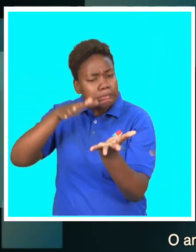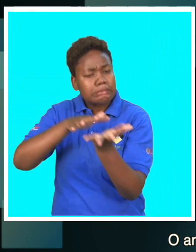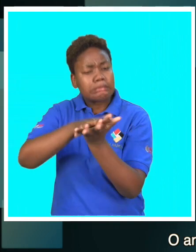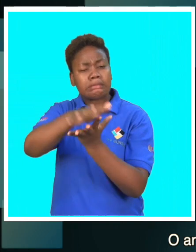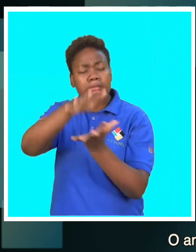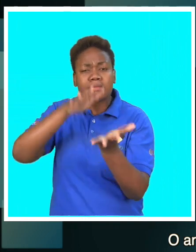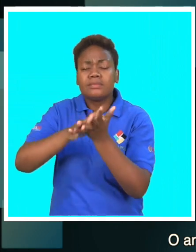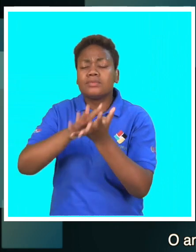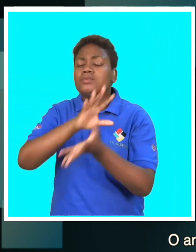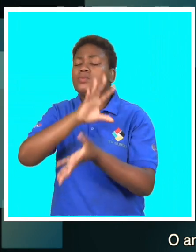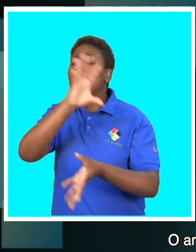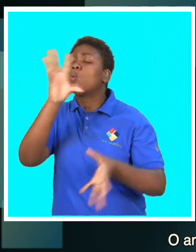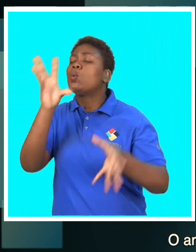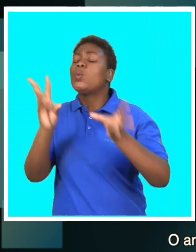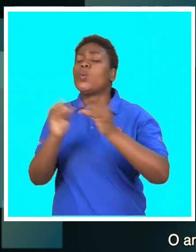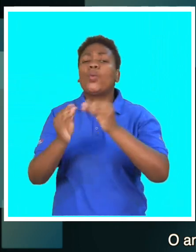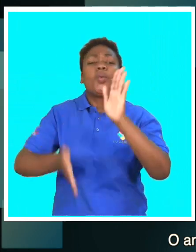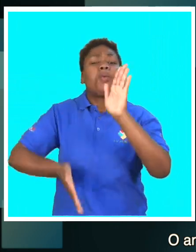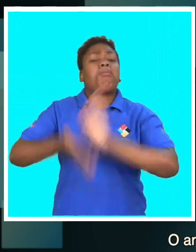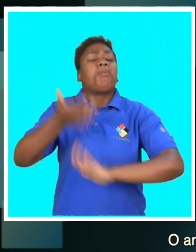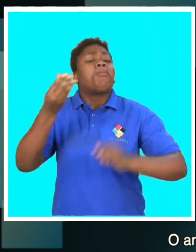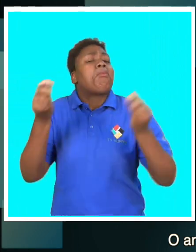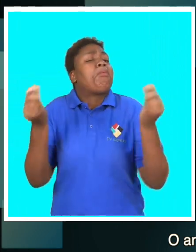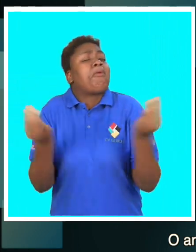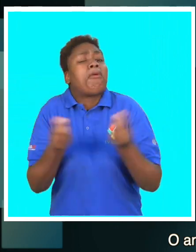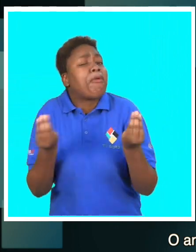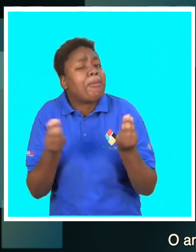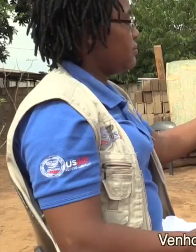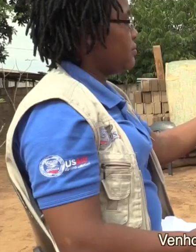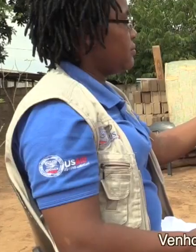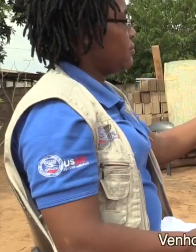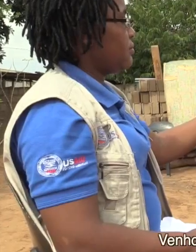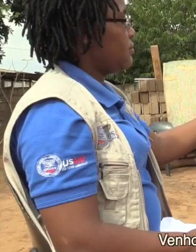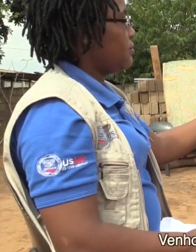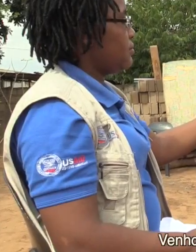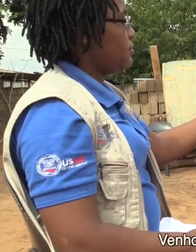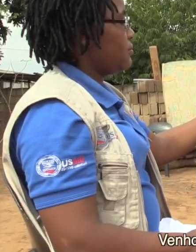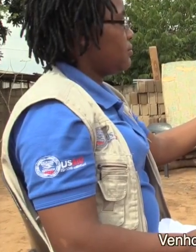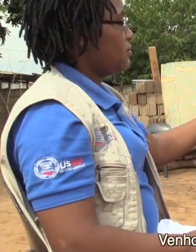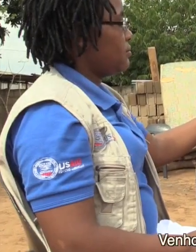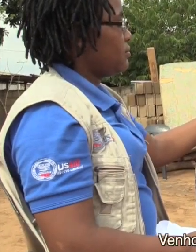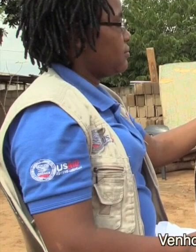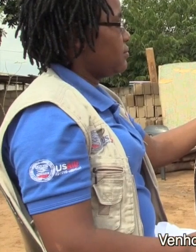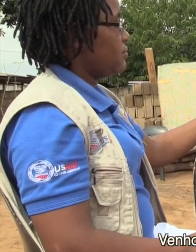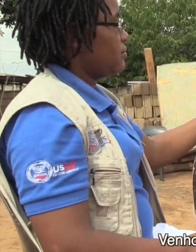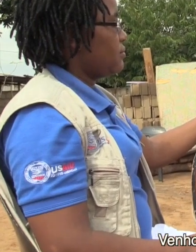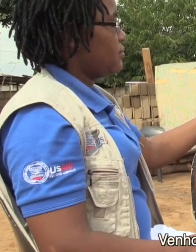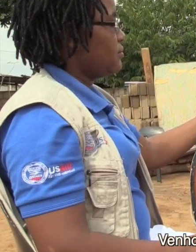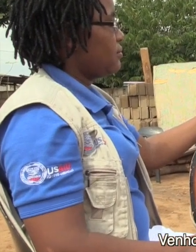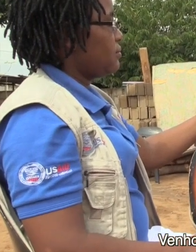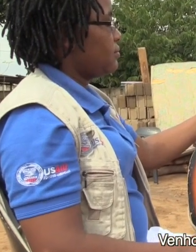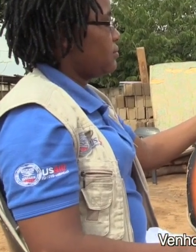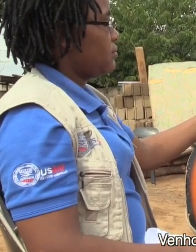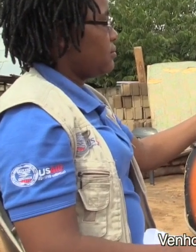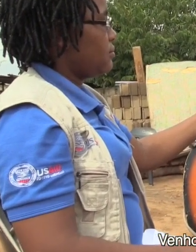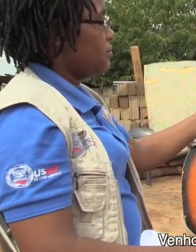O artista conta como tudo começou. Eu venho já tocar desde há muito tempo,